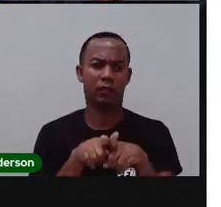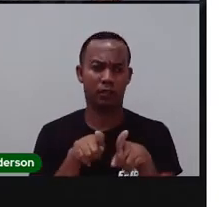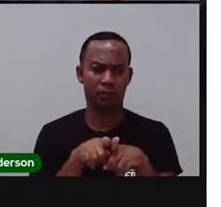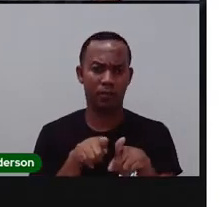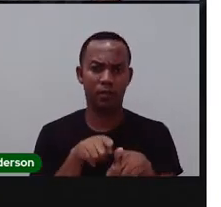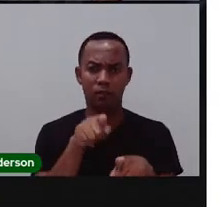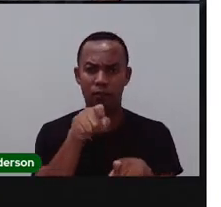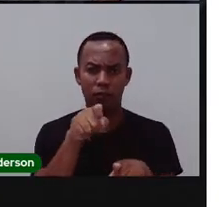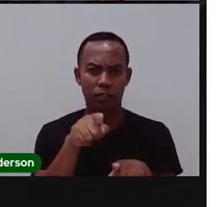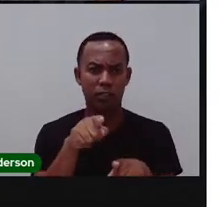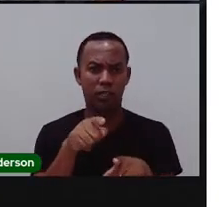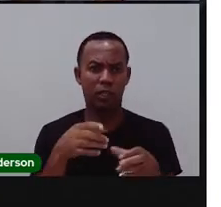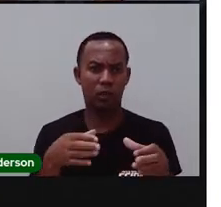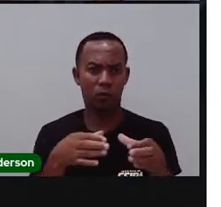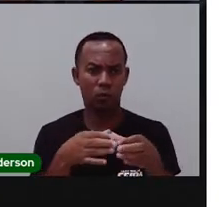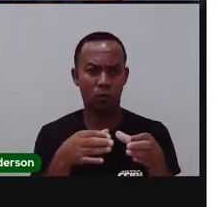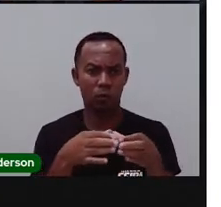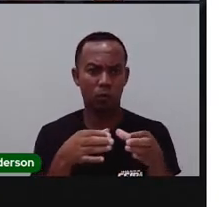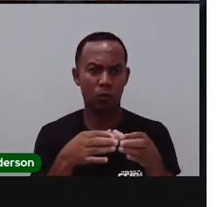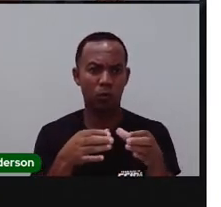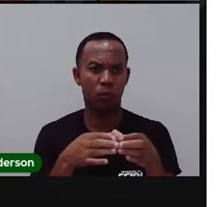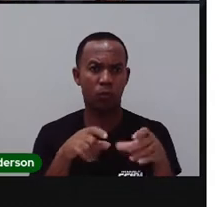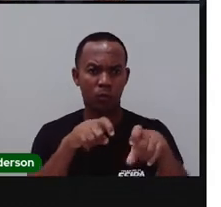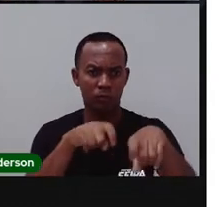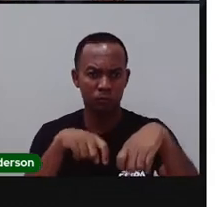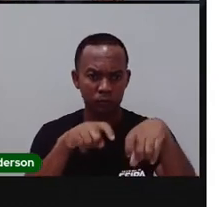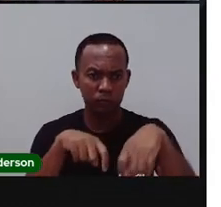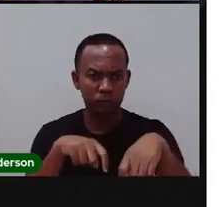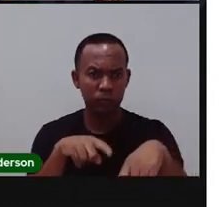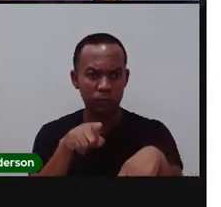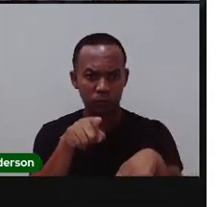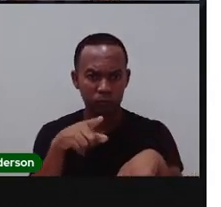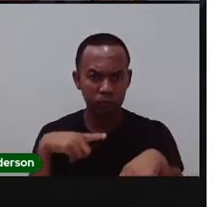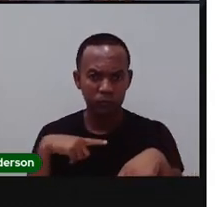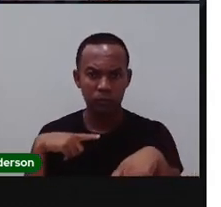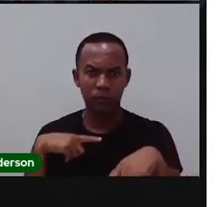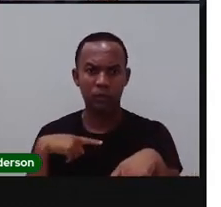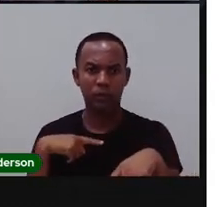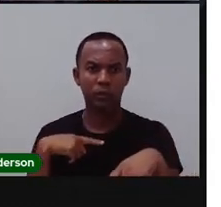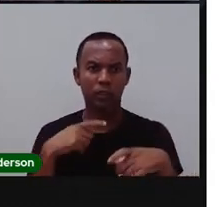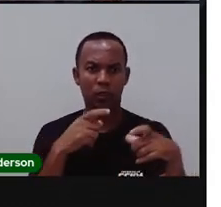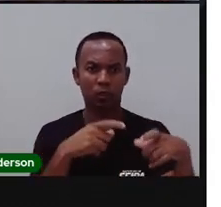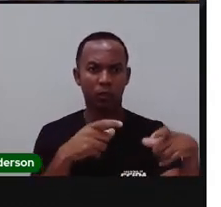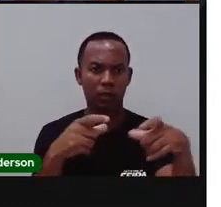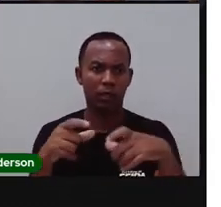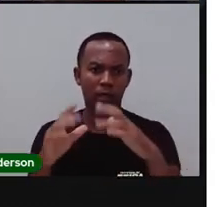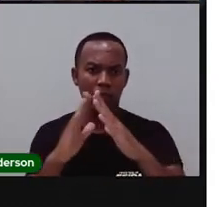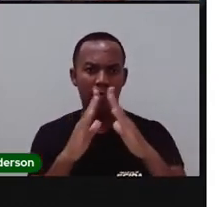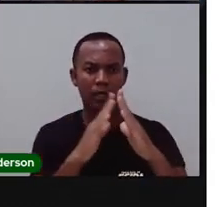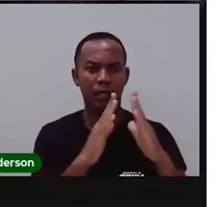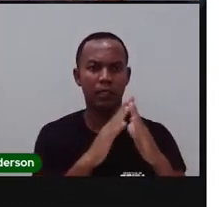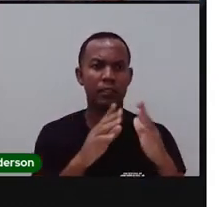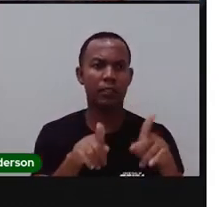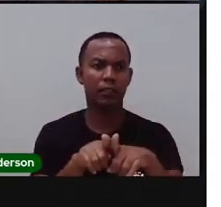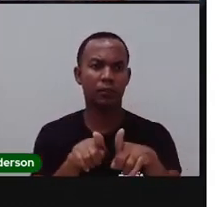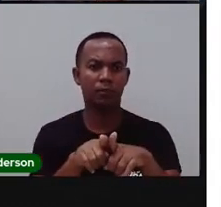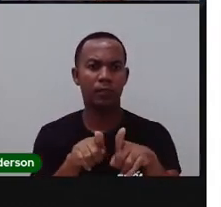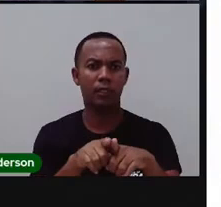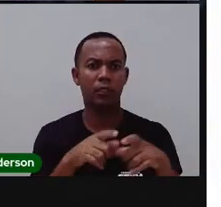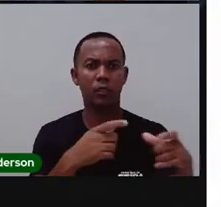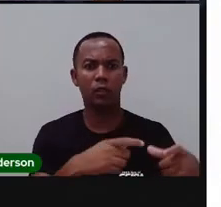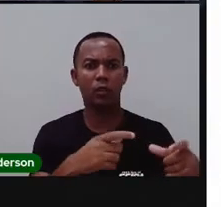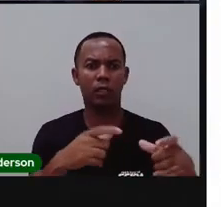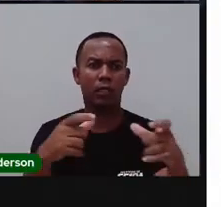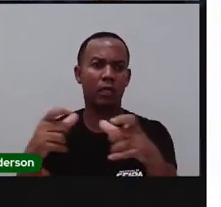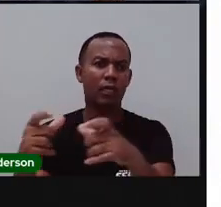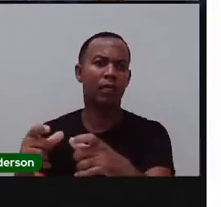também está nessa agricultura familiar? O pessoal que mora nos distritos? Vocês que moram no distrito ou o pessoal que mora, né, em